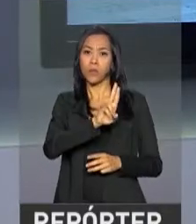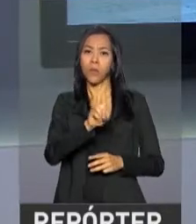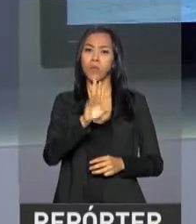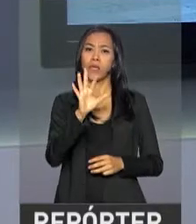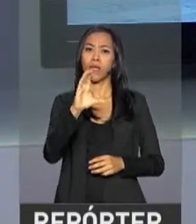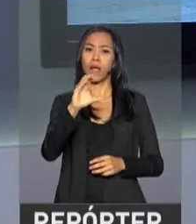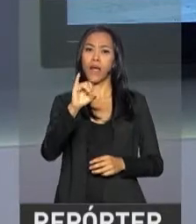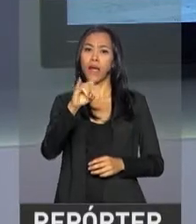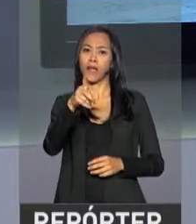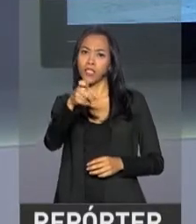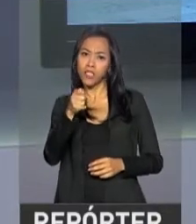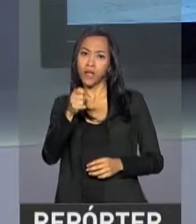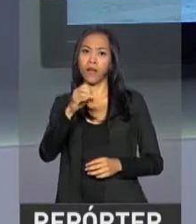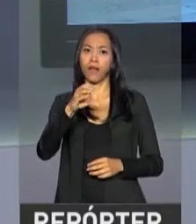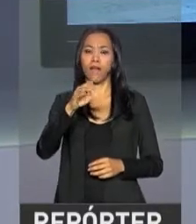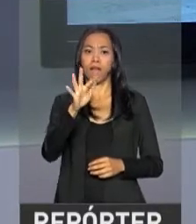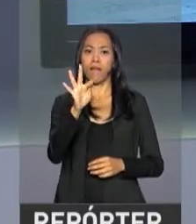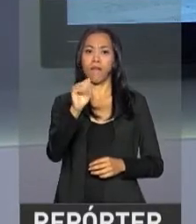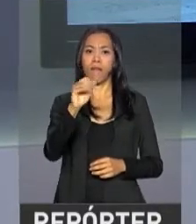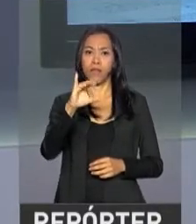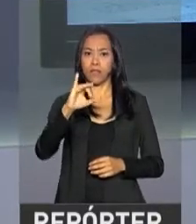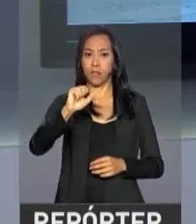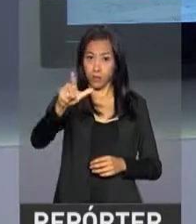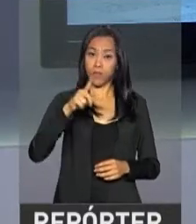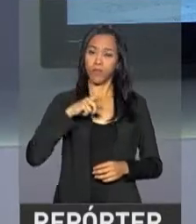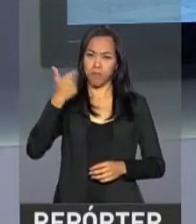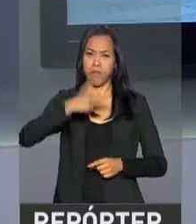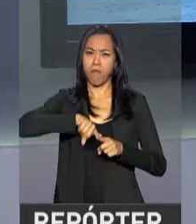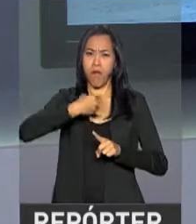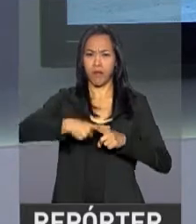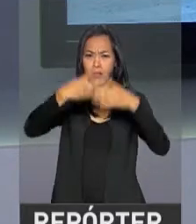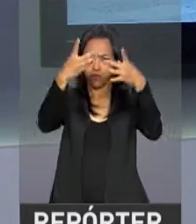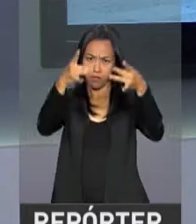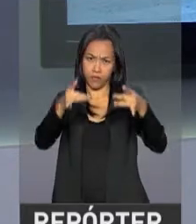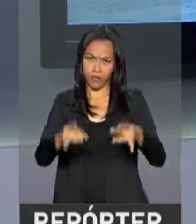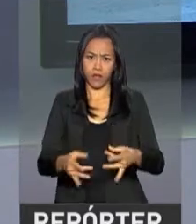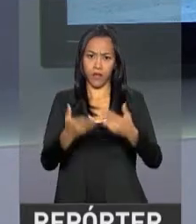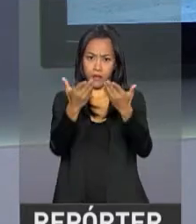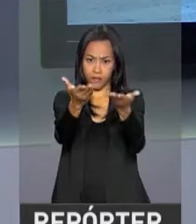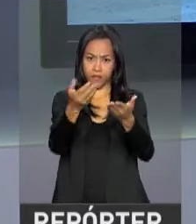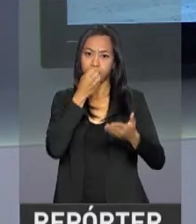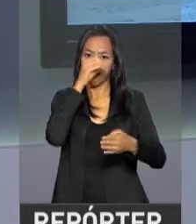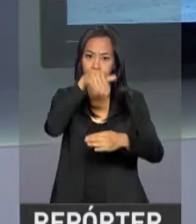do planalto e tem mais detalhes sobre esse assunto o 'la